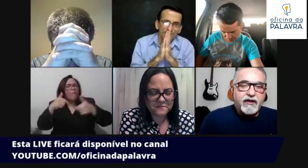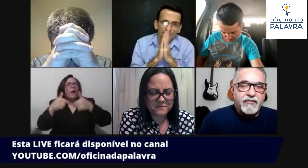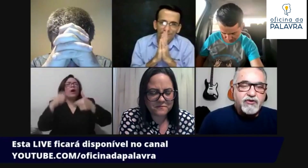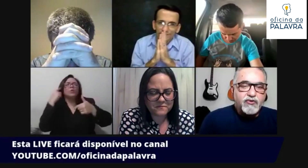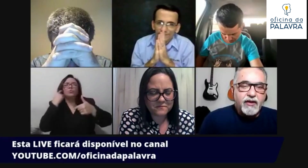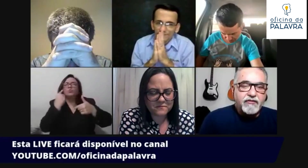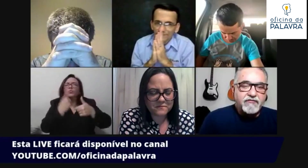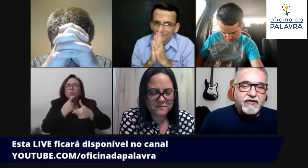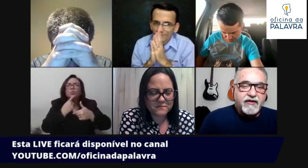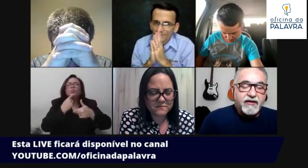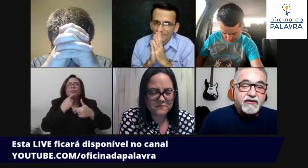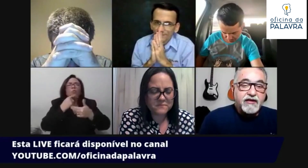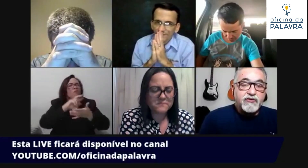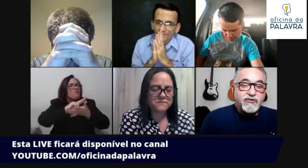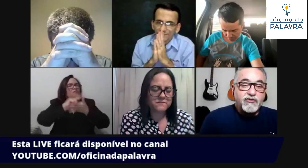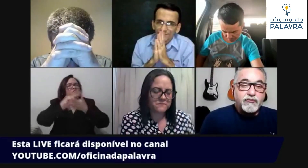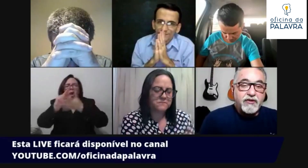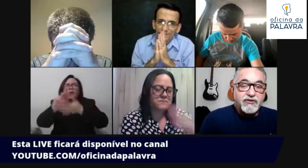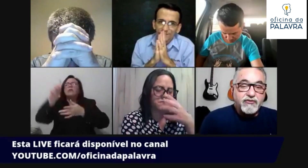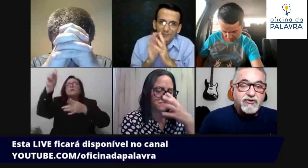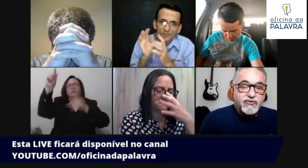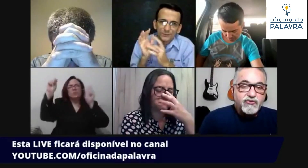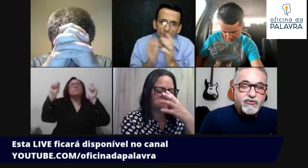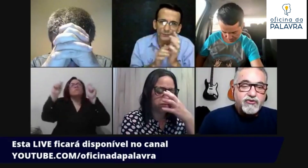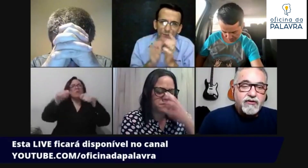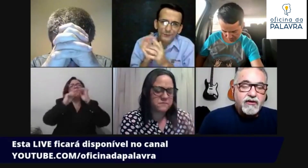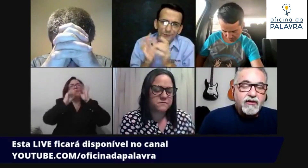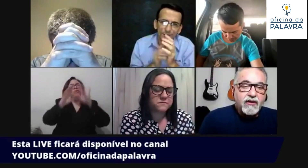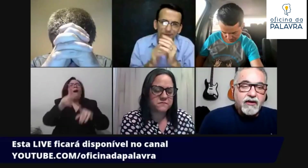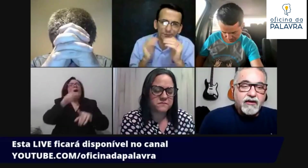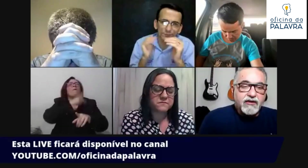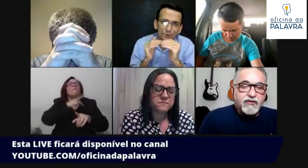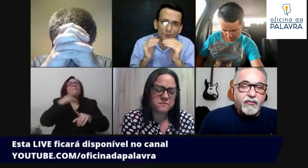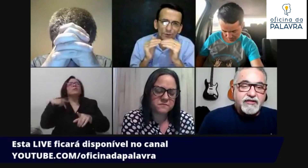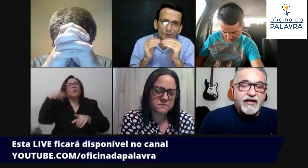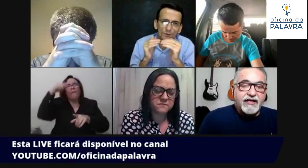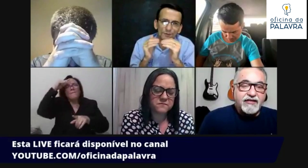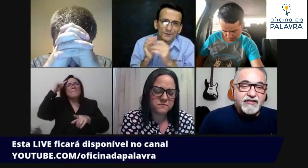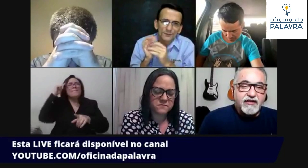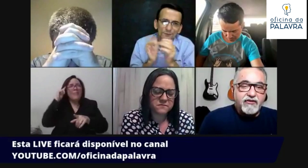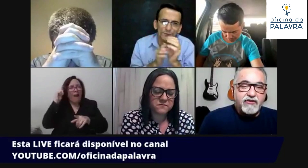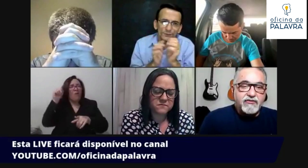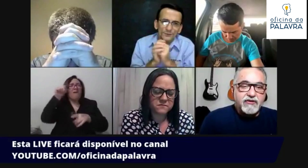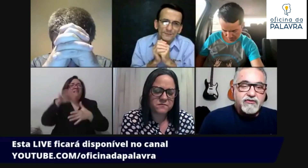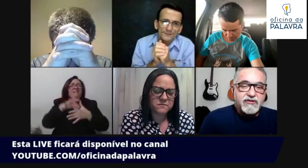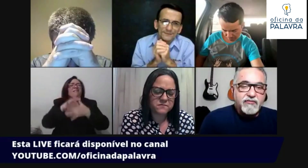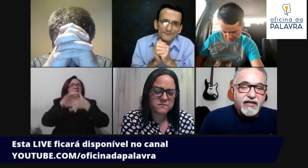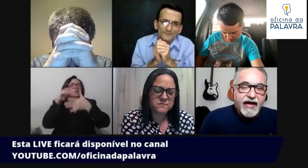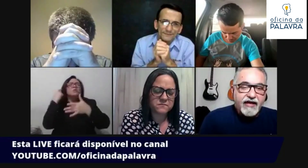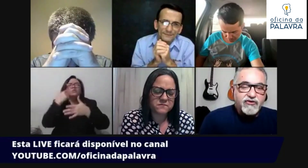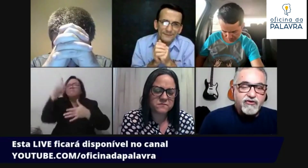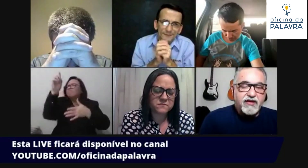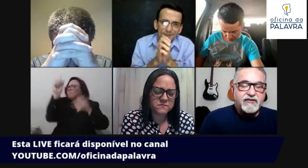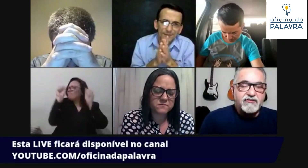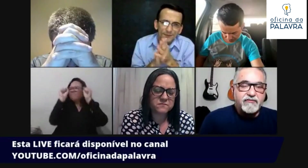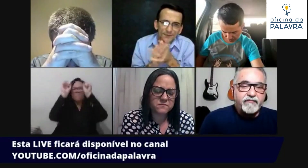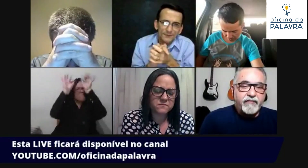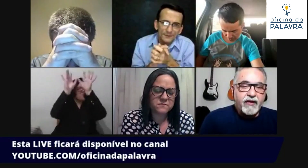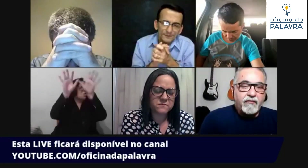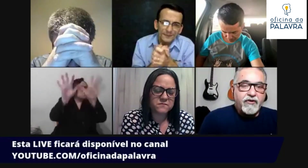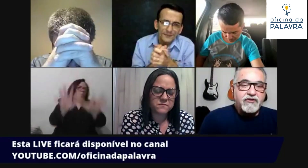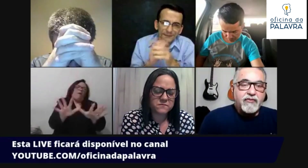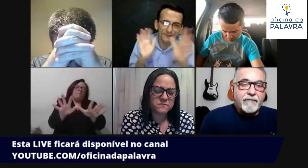cuidando dele, abençoando a vida dele, e tantos outros pastores surdos, que isso possa crescer, ó Deus, e que os seminários do